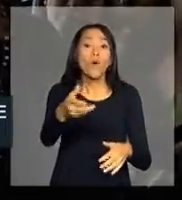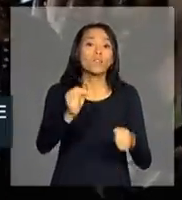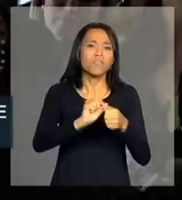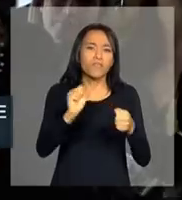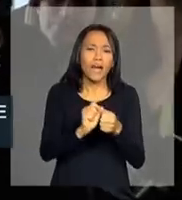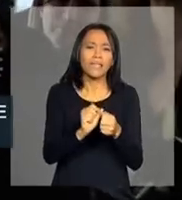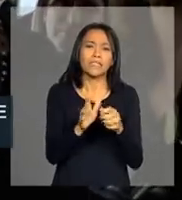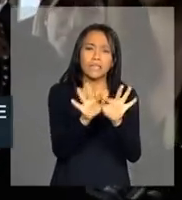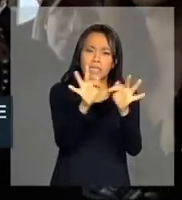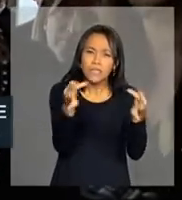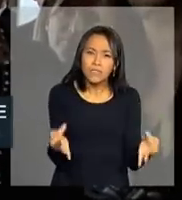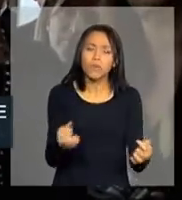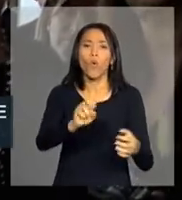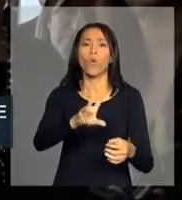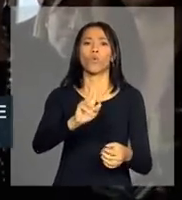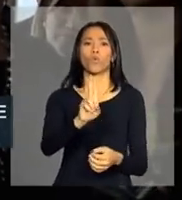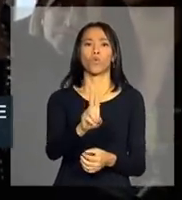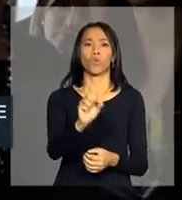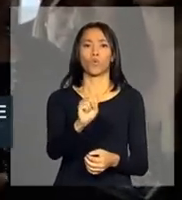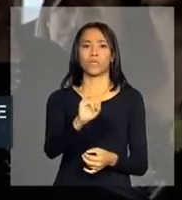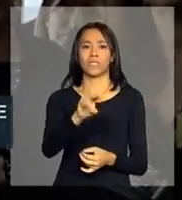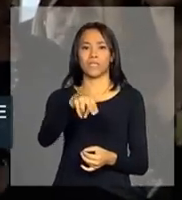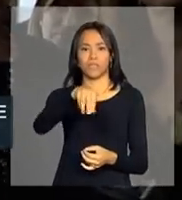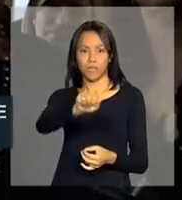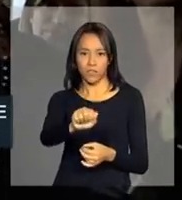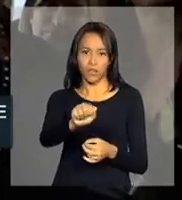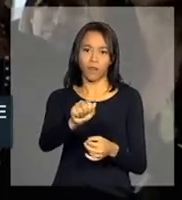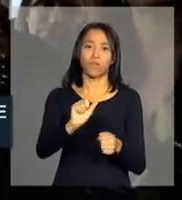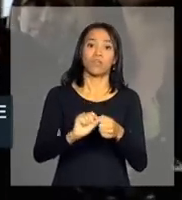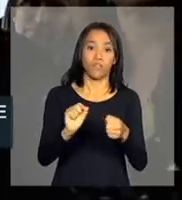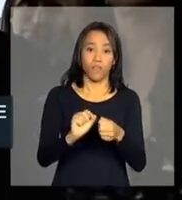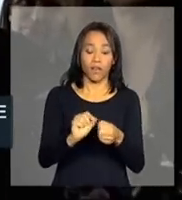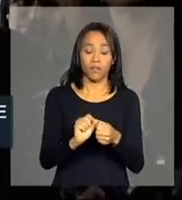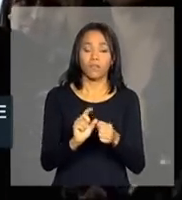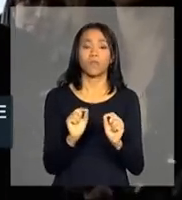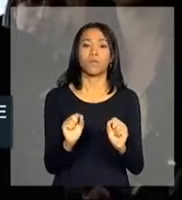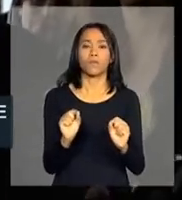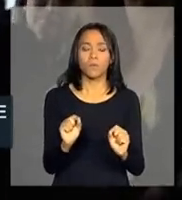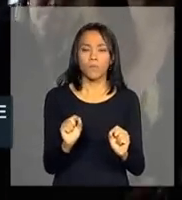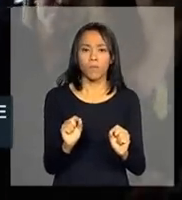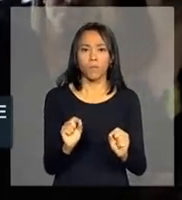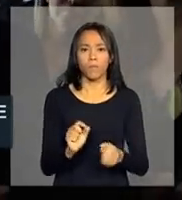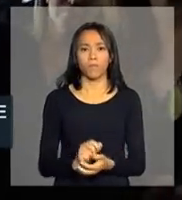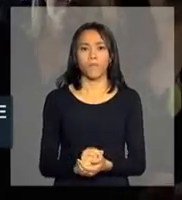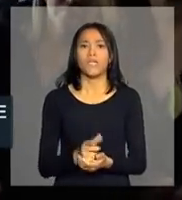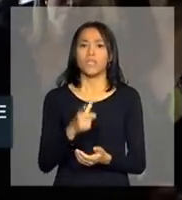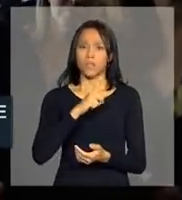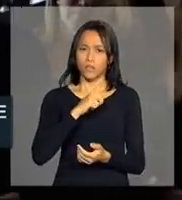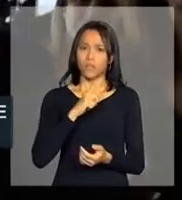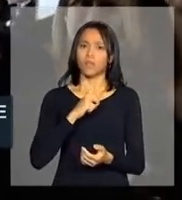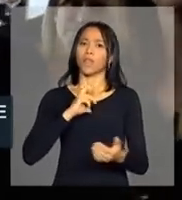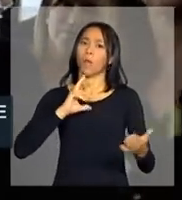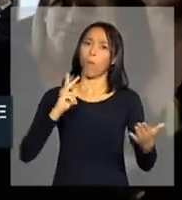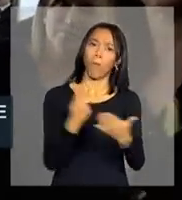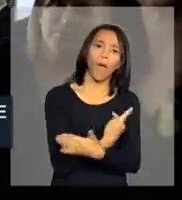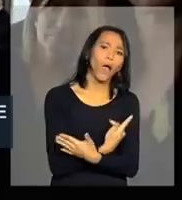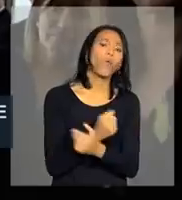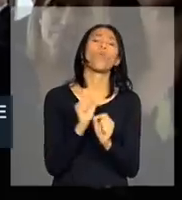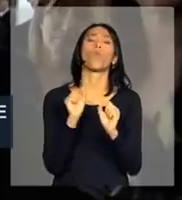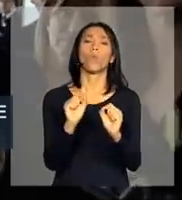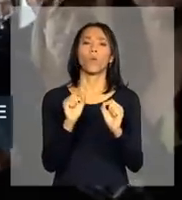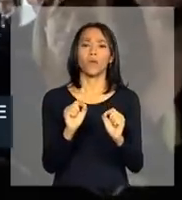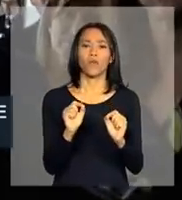ou usinas a fio d'água, necessariamente há uma consequência. Qual é a